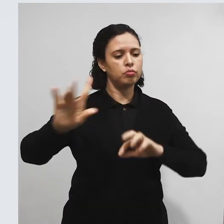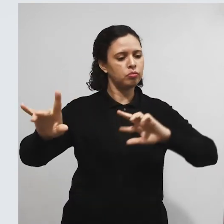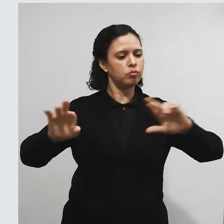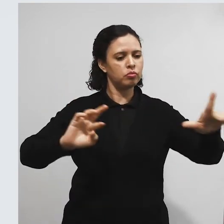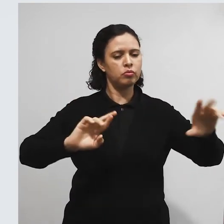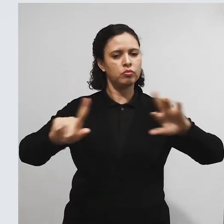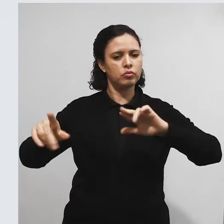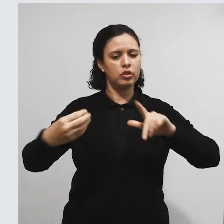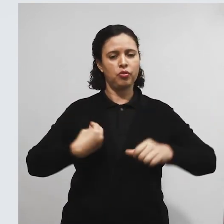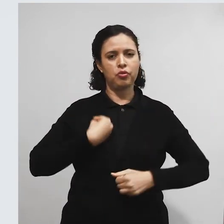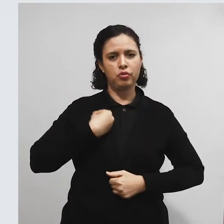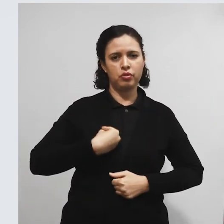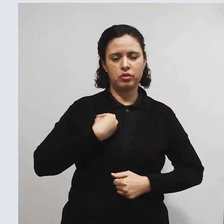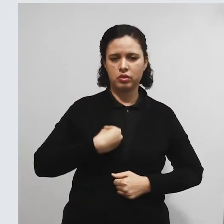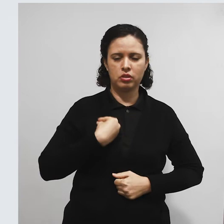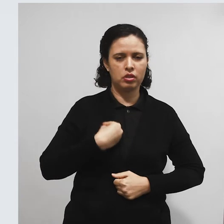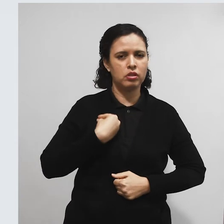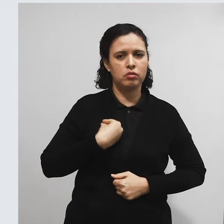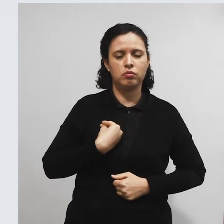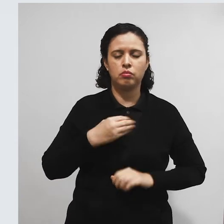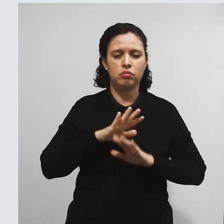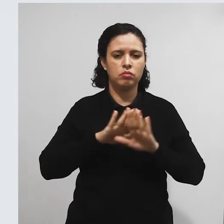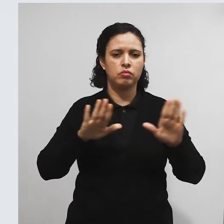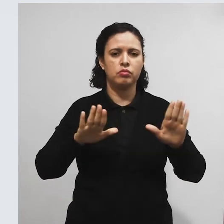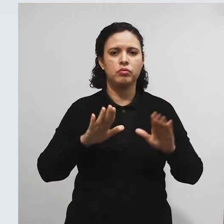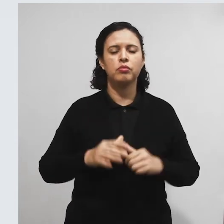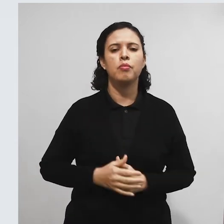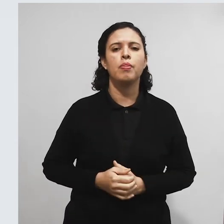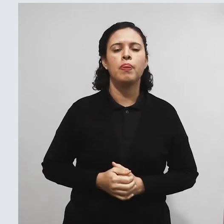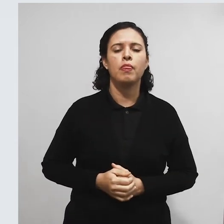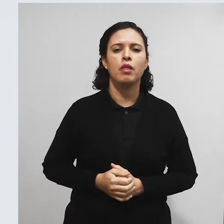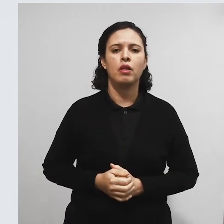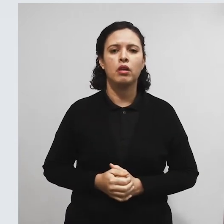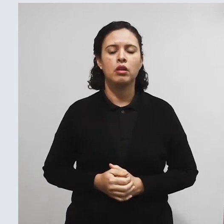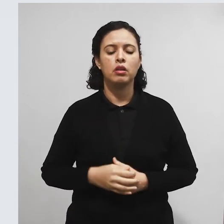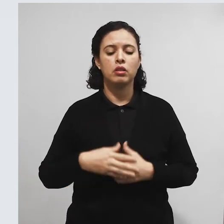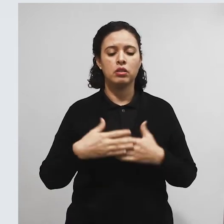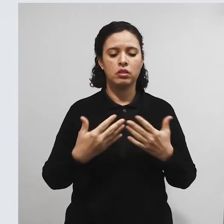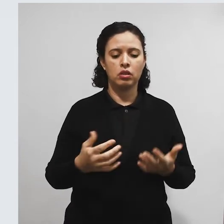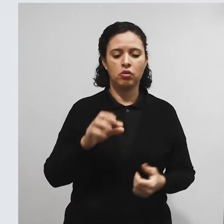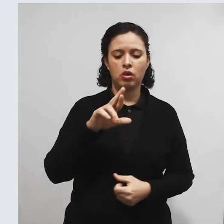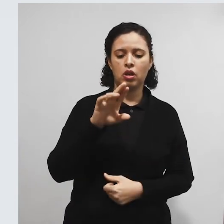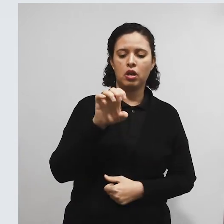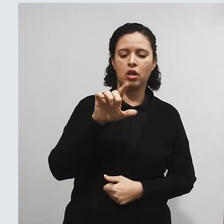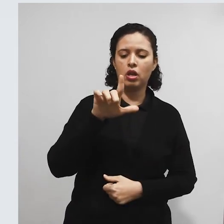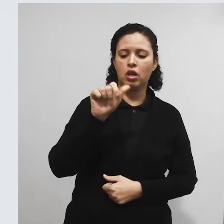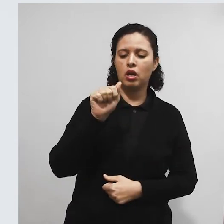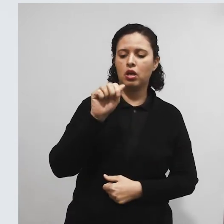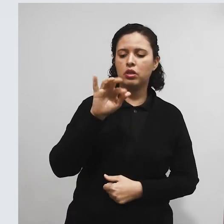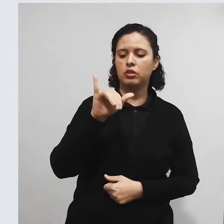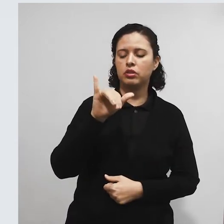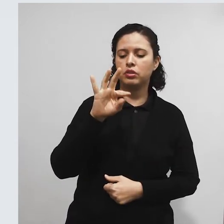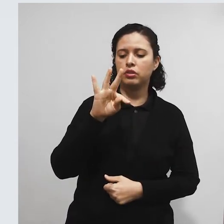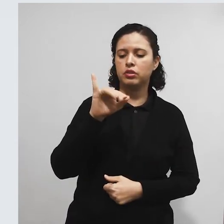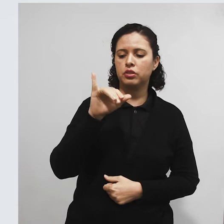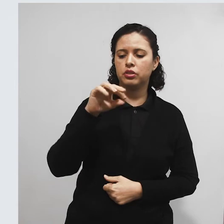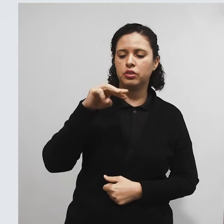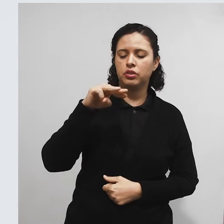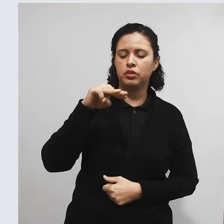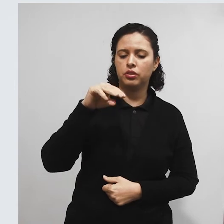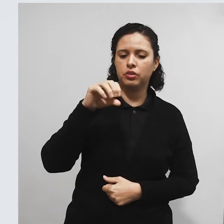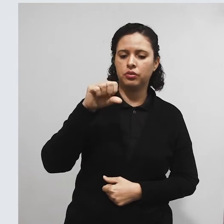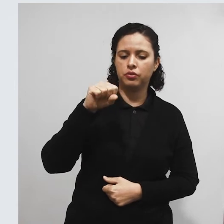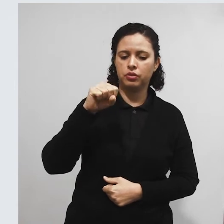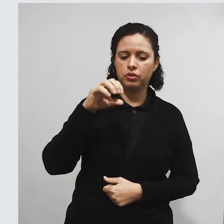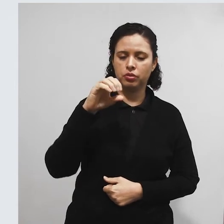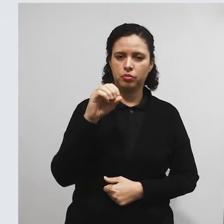indivíduos vivenciarem uma determinada coisa. O relativismo cultural vai ser mais ou menos como a teoria dos óculos, como